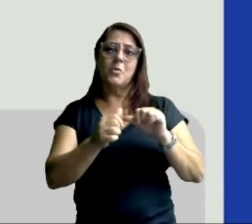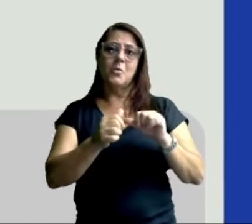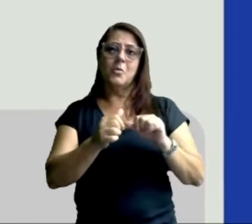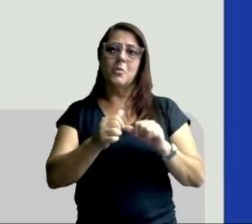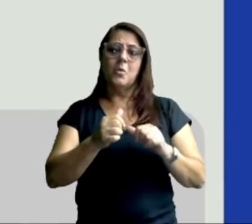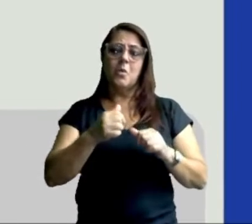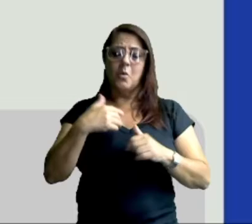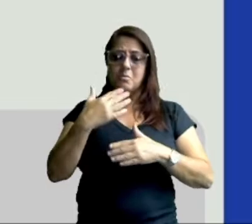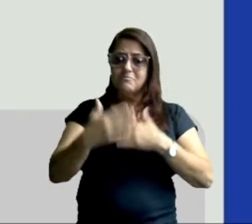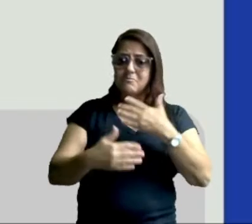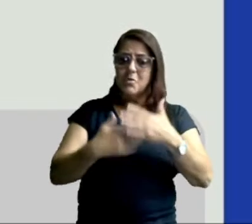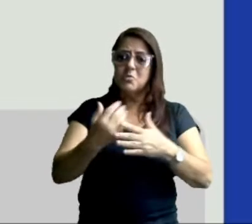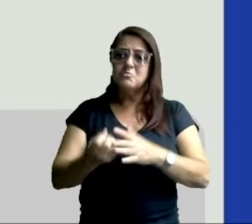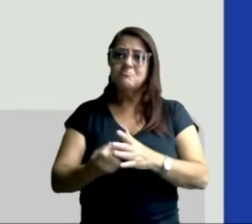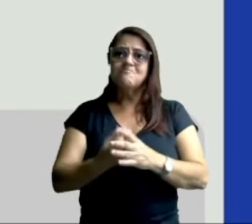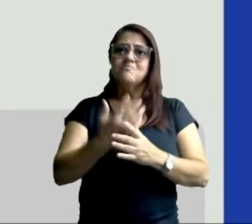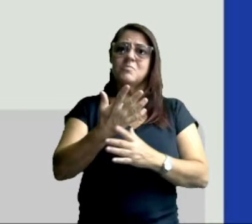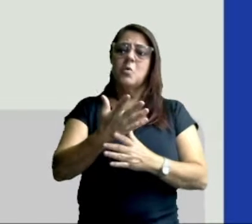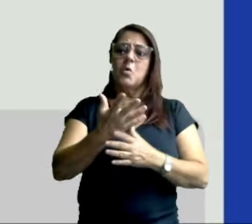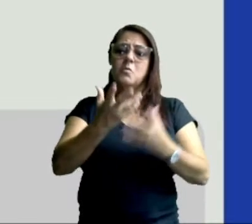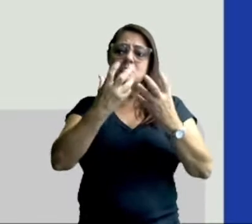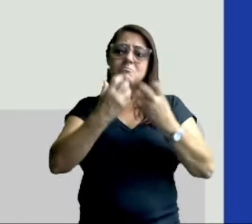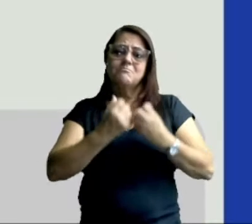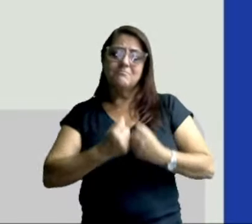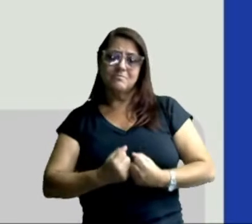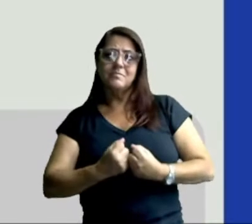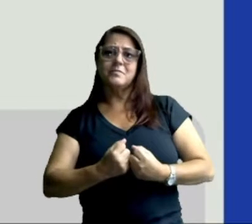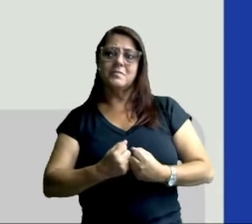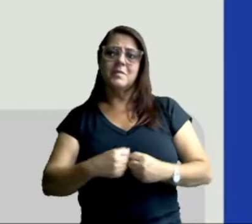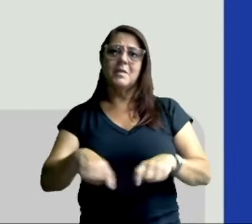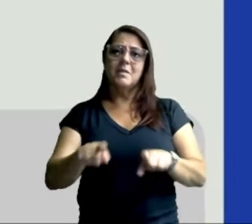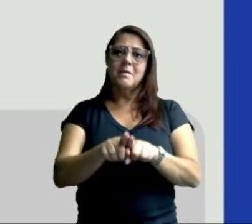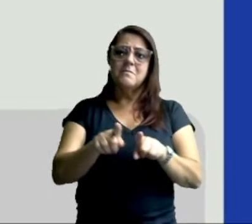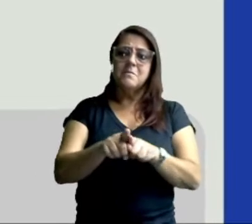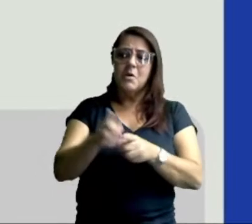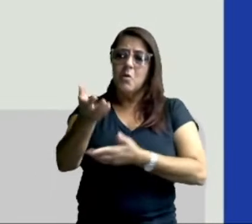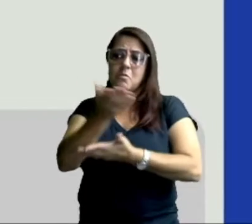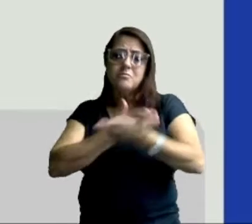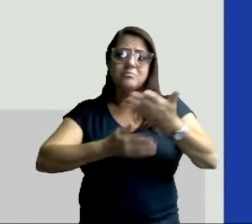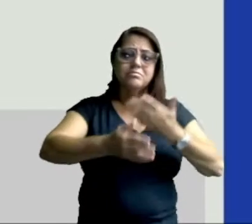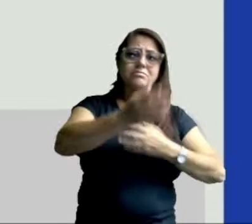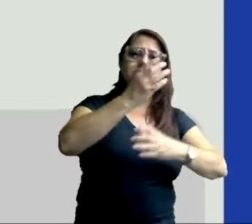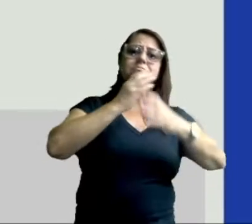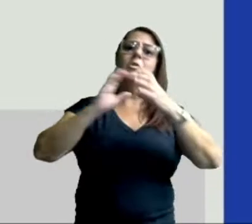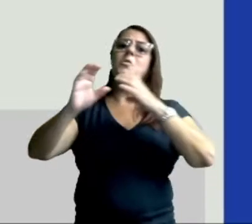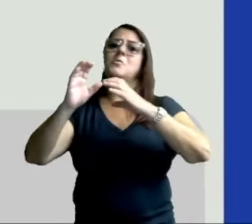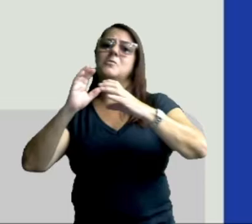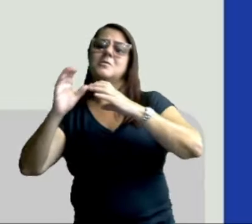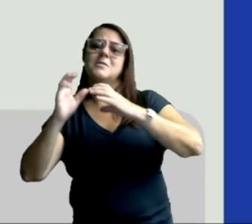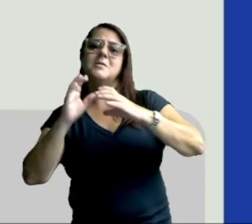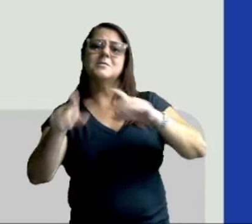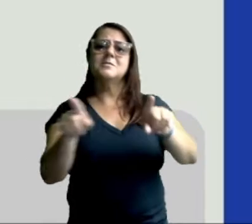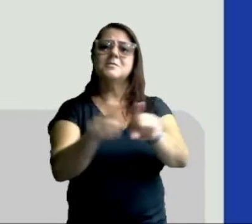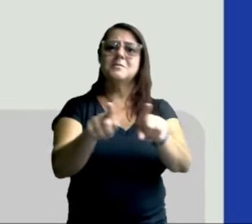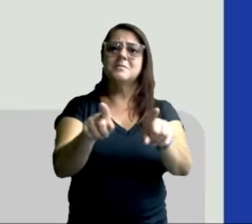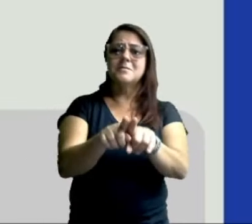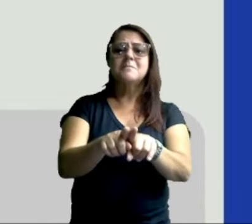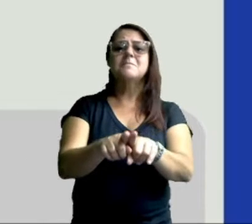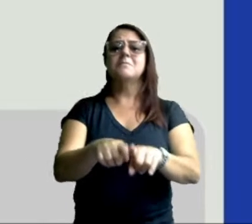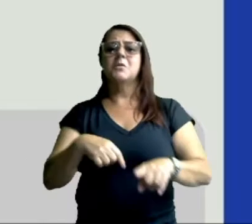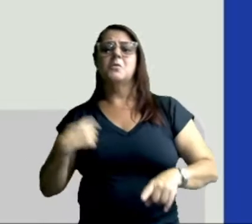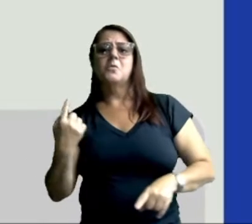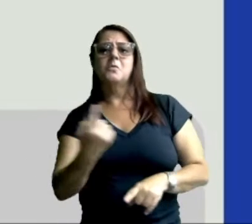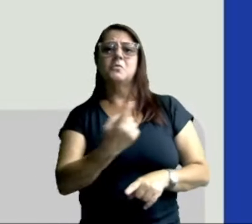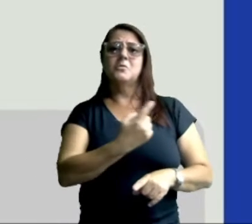como produzimos, como consumimos, como interagimos e como exercemos a